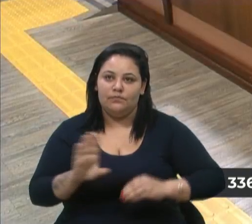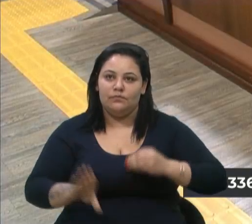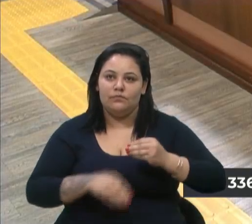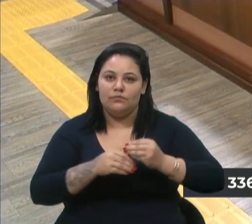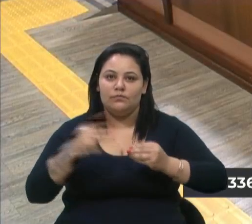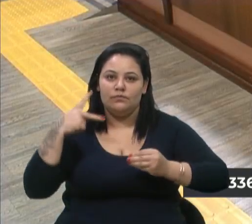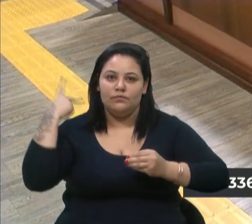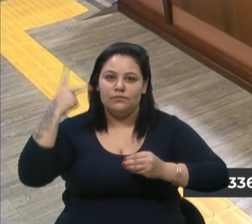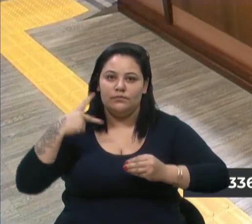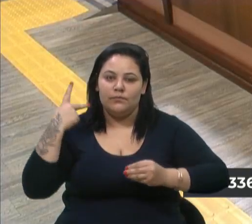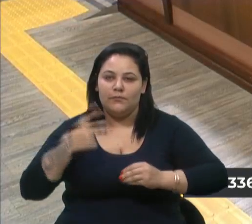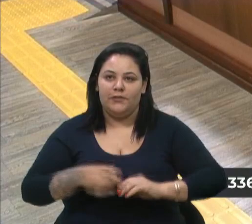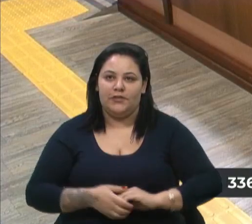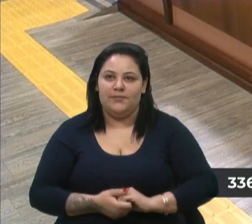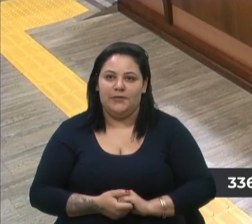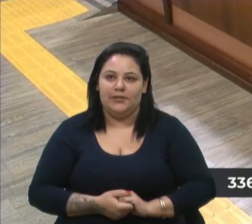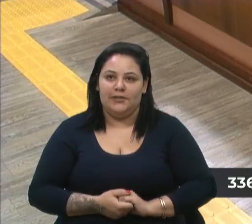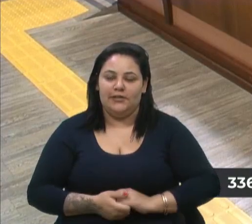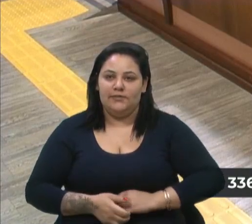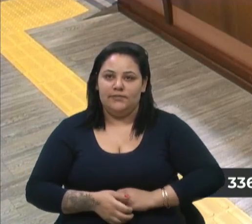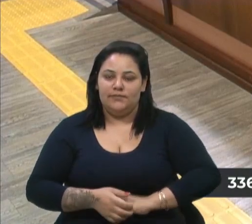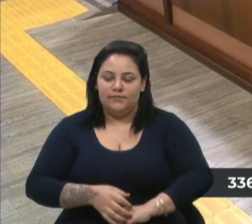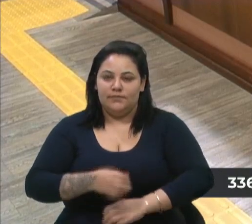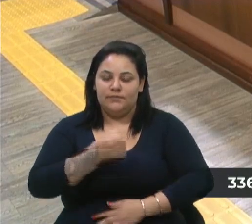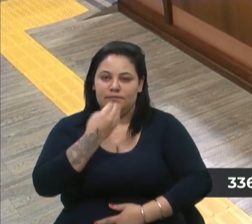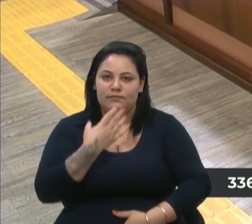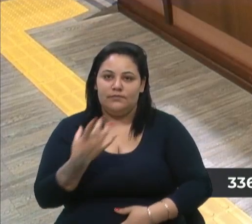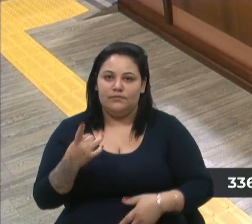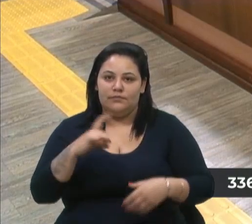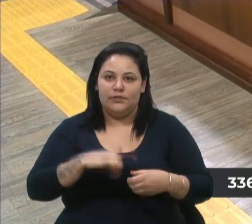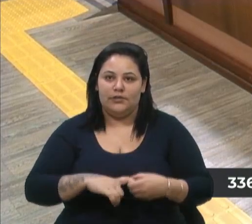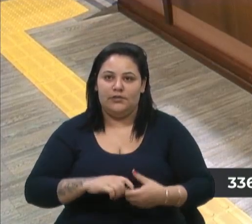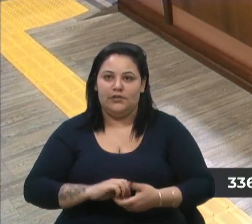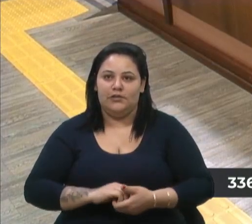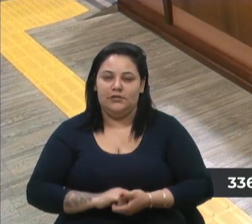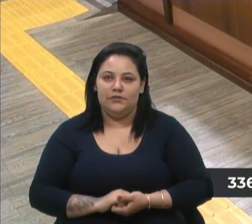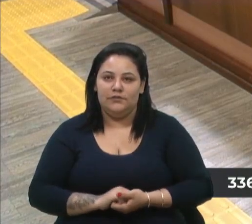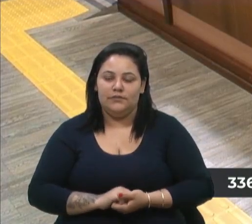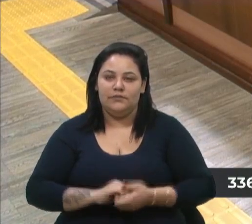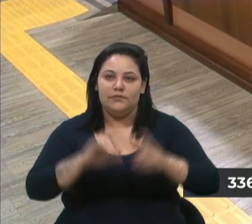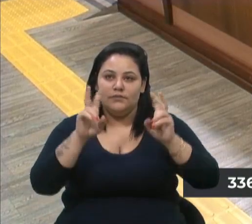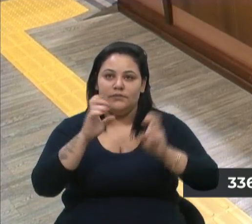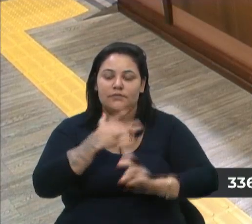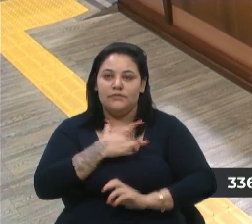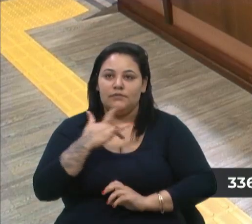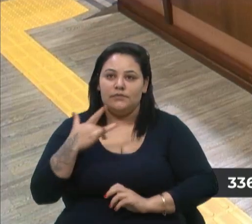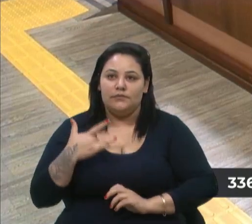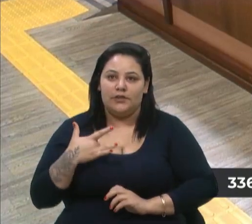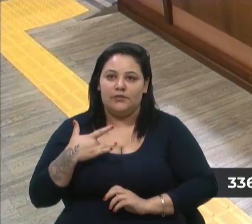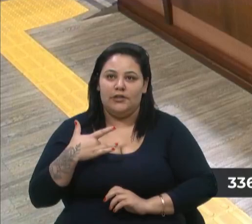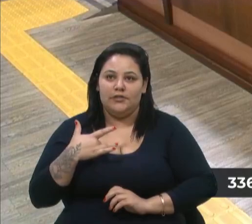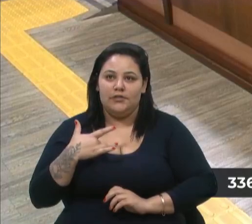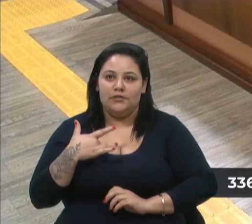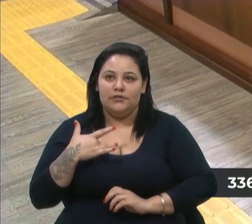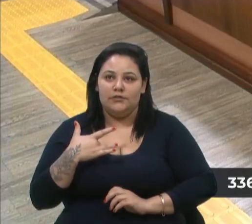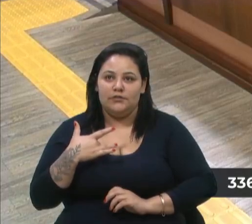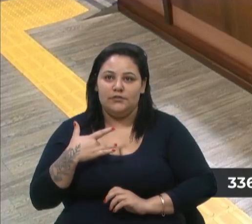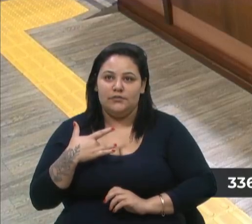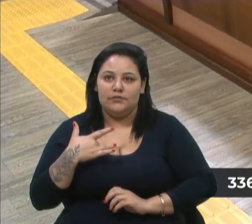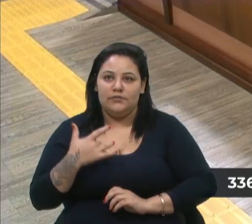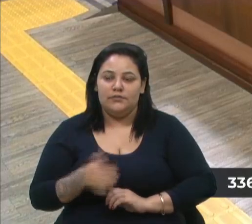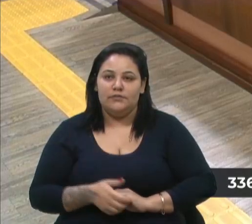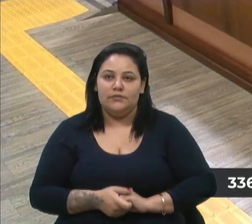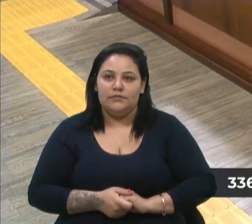Vereador Xuxa, que bom que o senhor volta ao tema saúde, é um assunto que a gente está sempre sendo cobrado pela